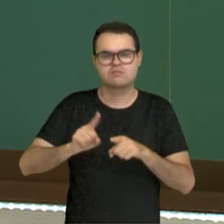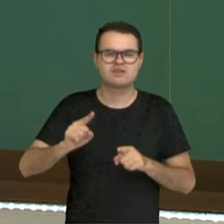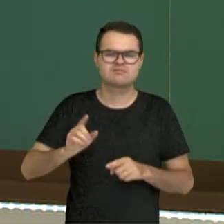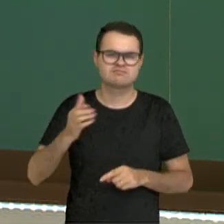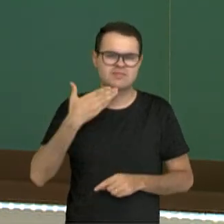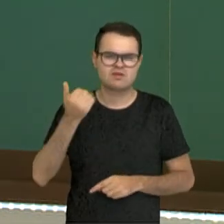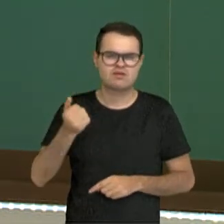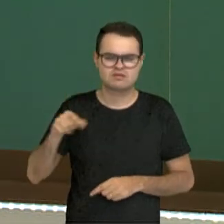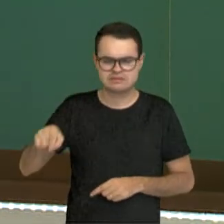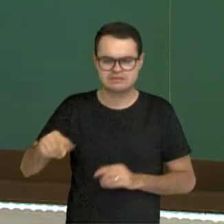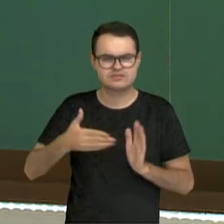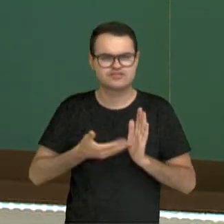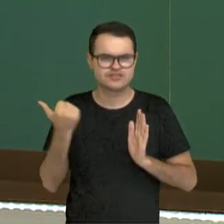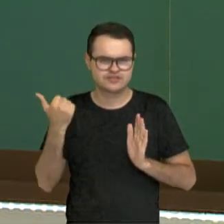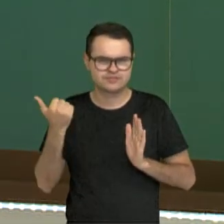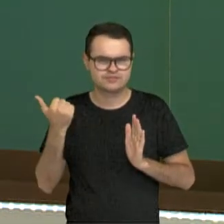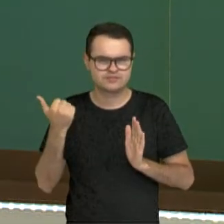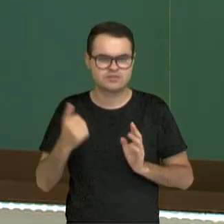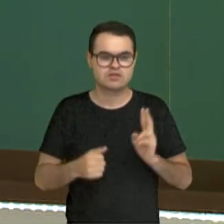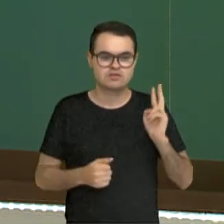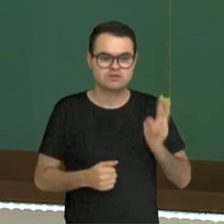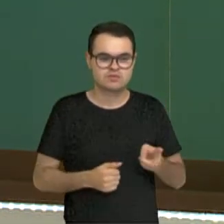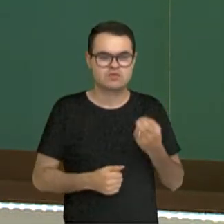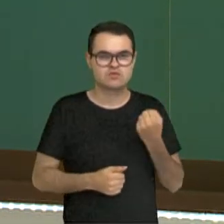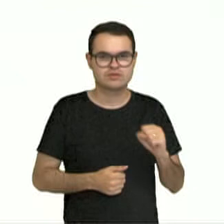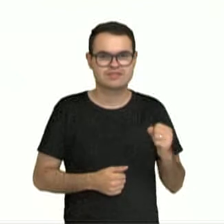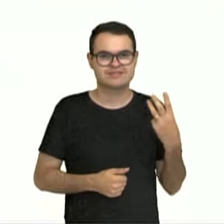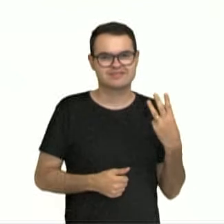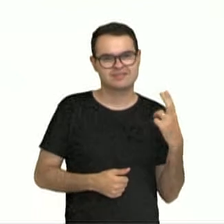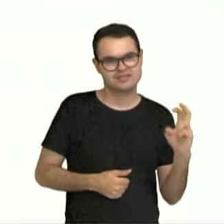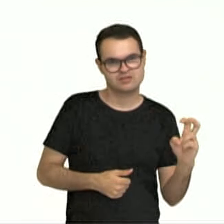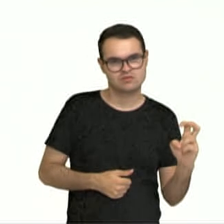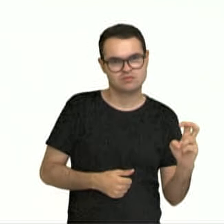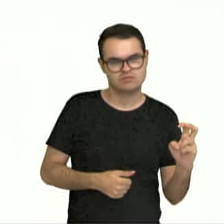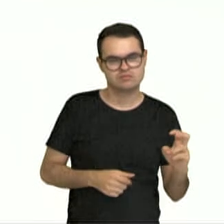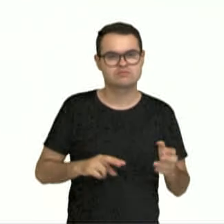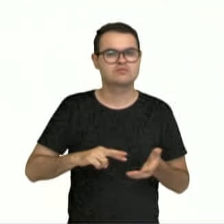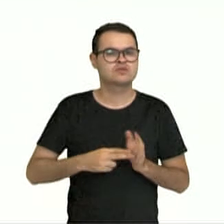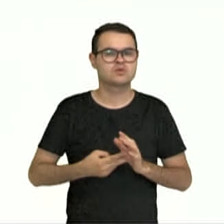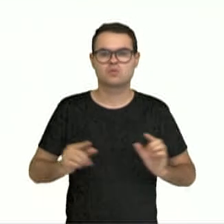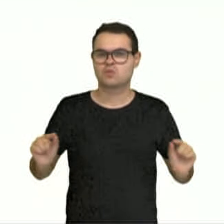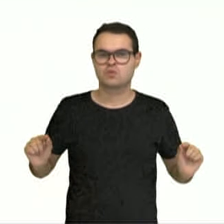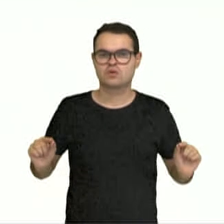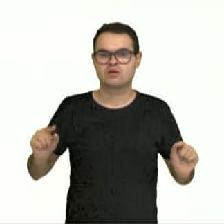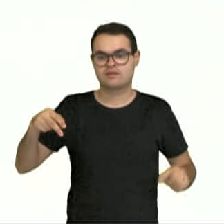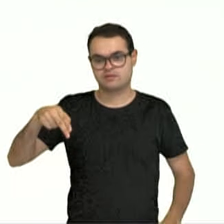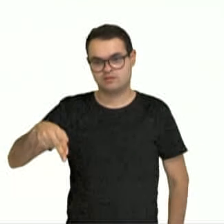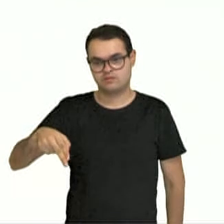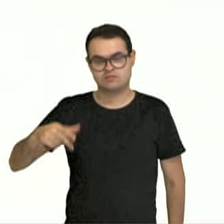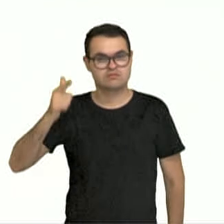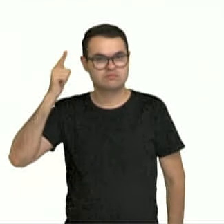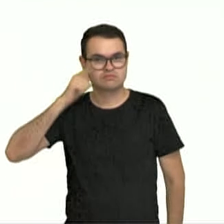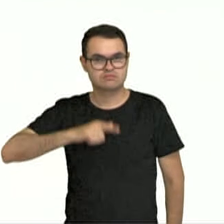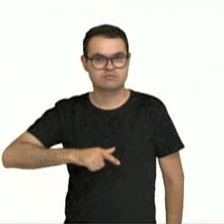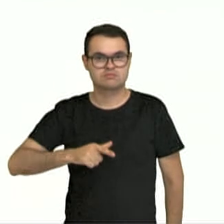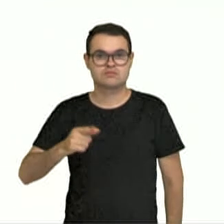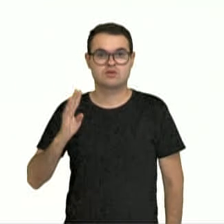vamos fazer aqui a subtração, então vai dar 2.835. Então, o que eu tenho? Que Nilson vai receber